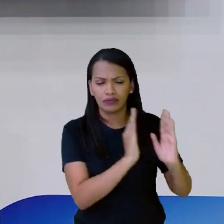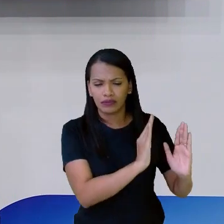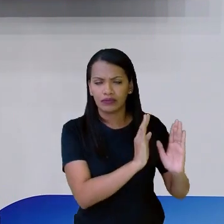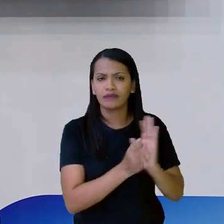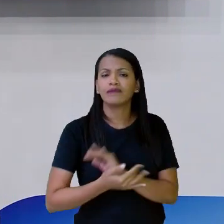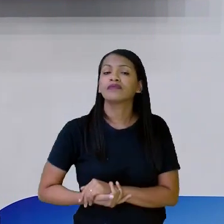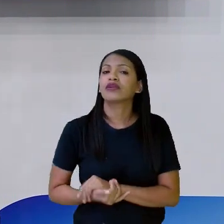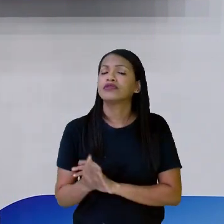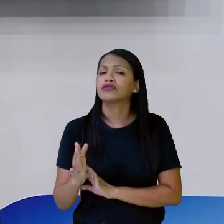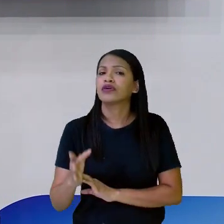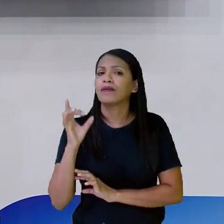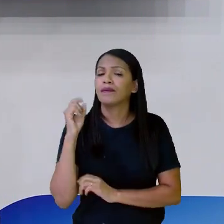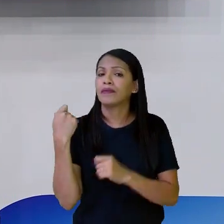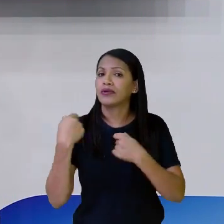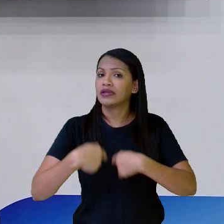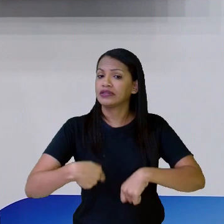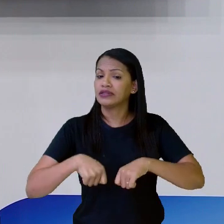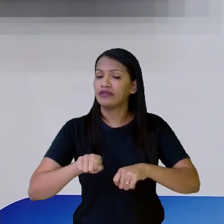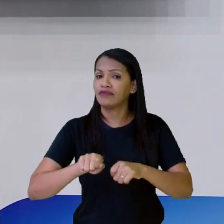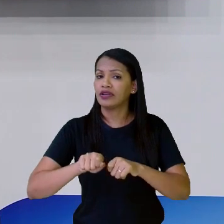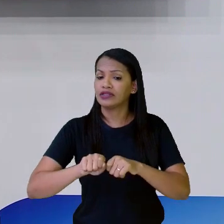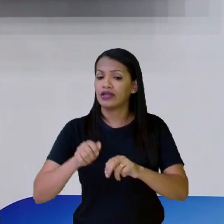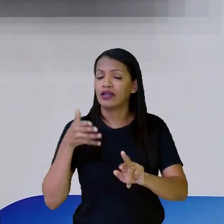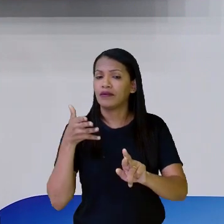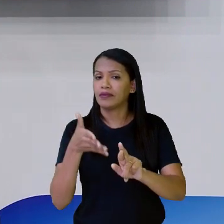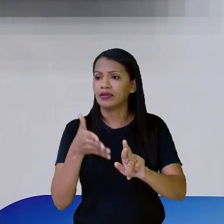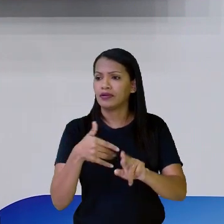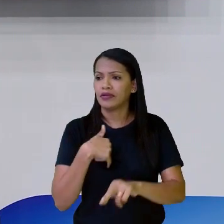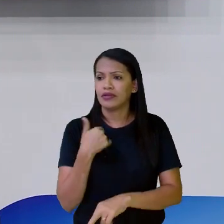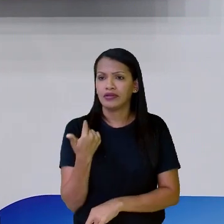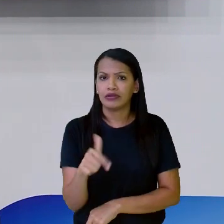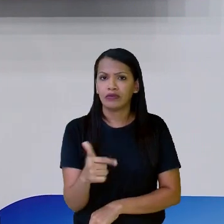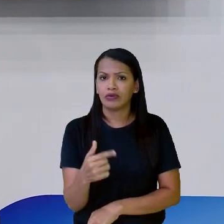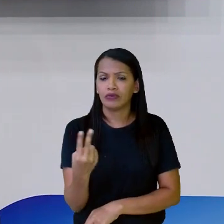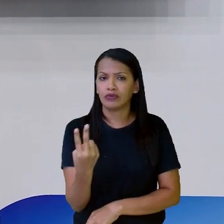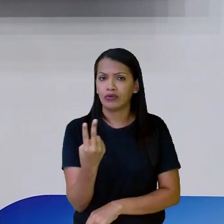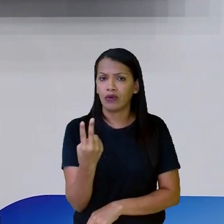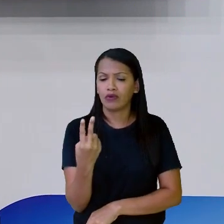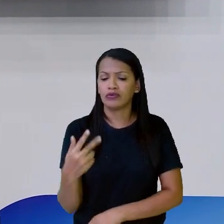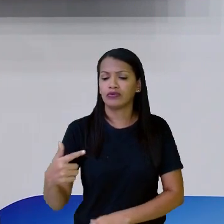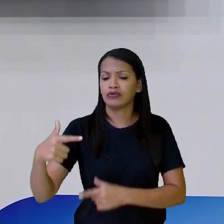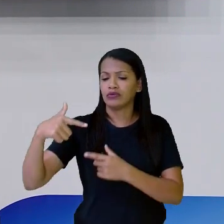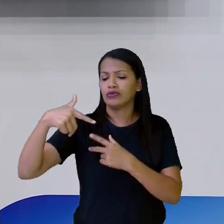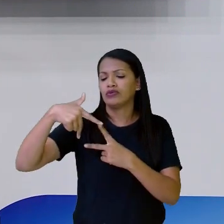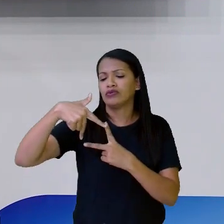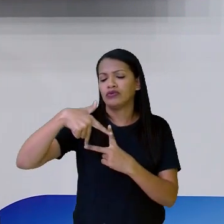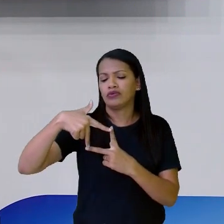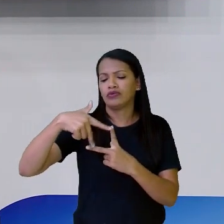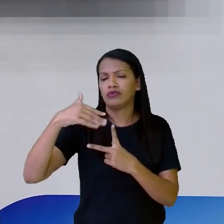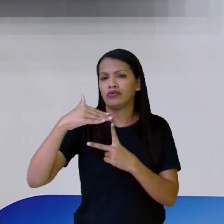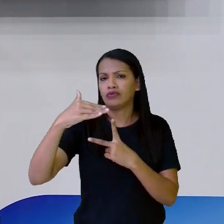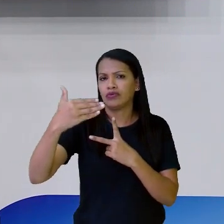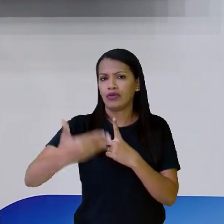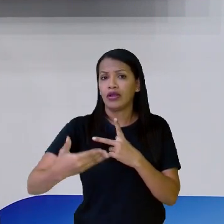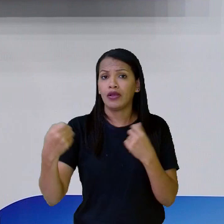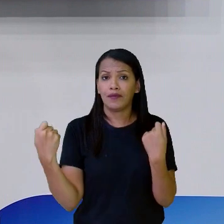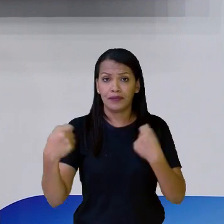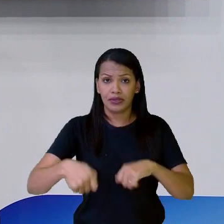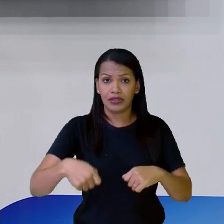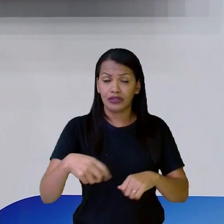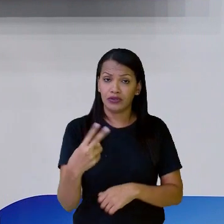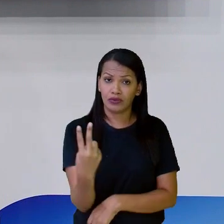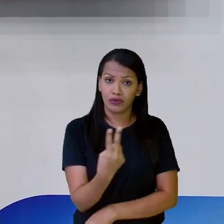Então, a gente só precisa fazer a representação. Eu não tenho 2 cubões aqui, mas eu precisaria de 2 cubões